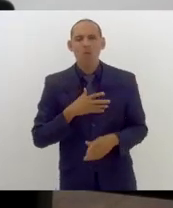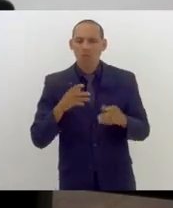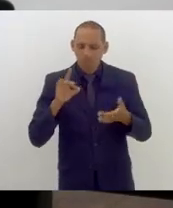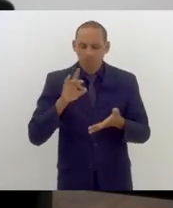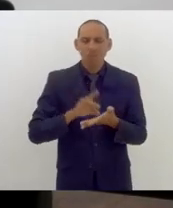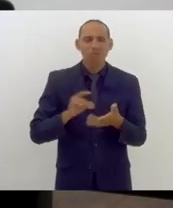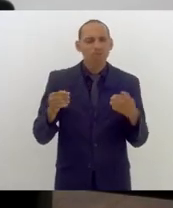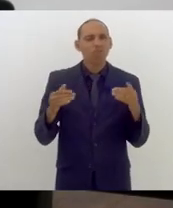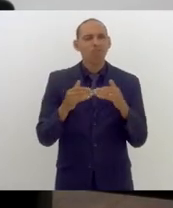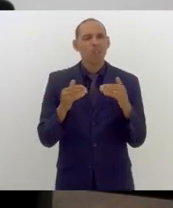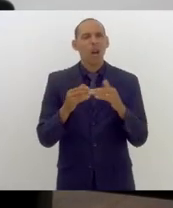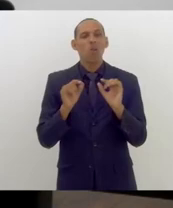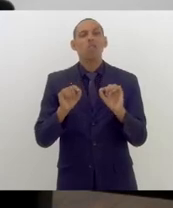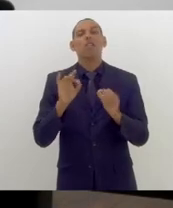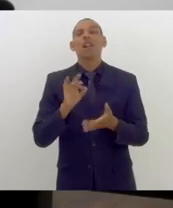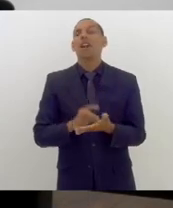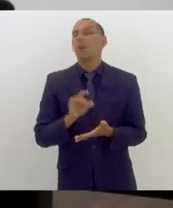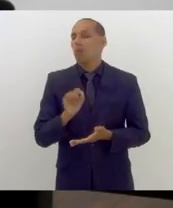realidade